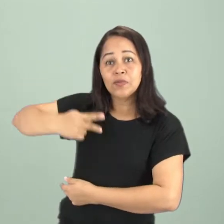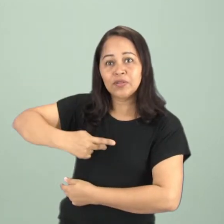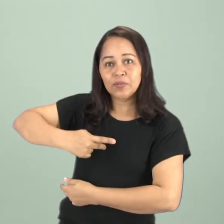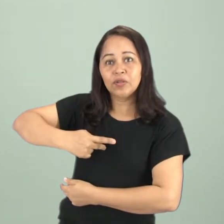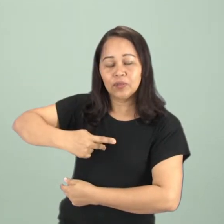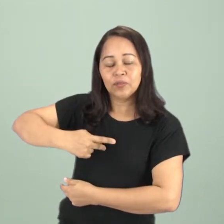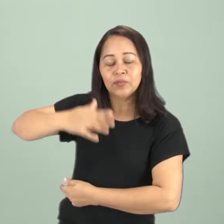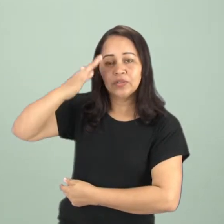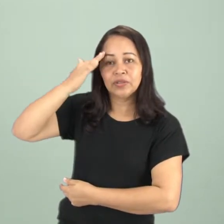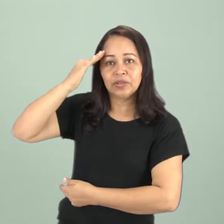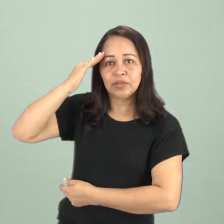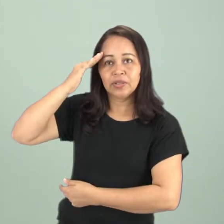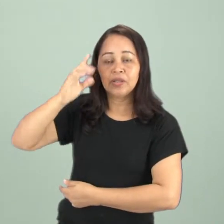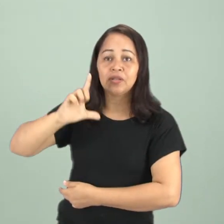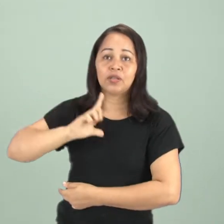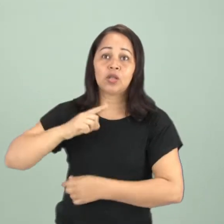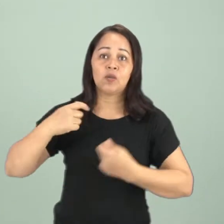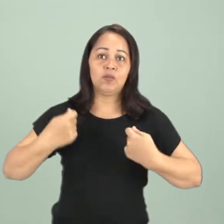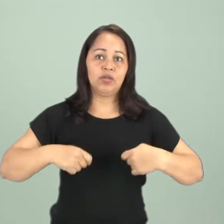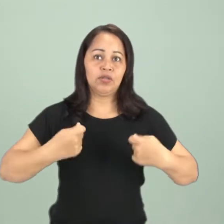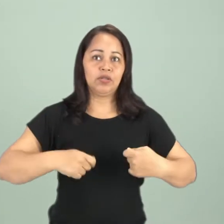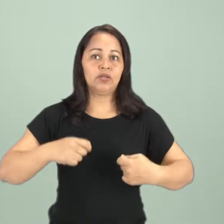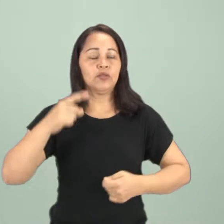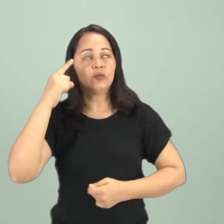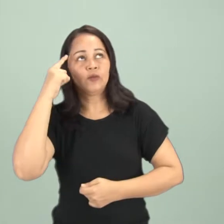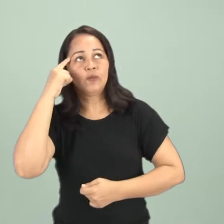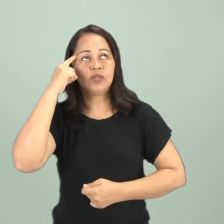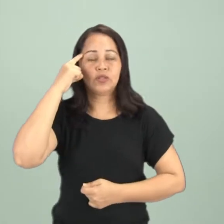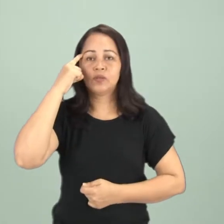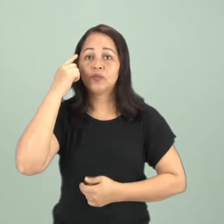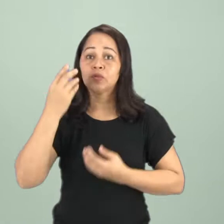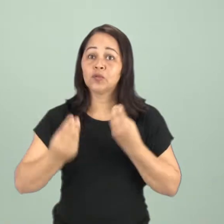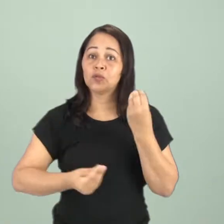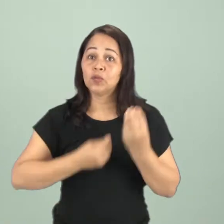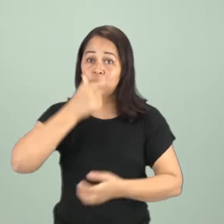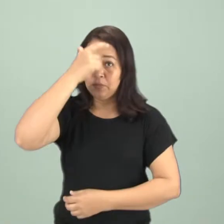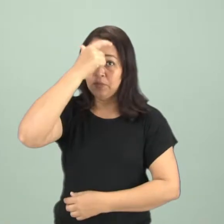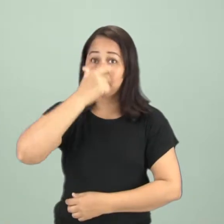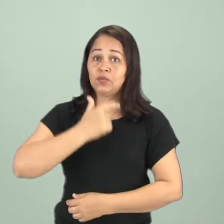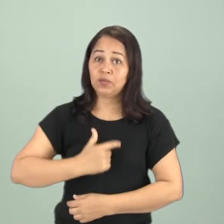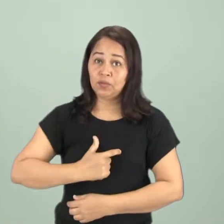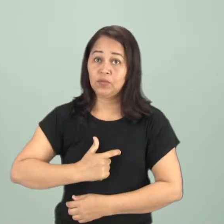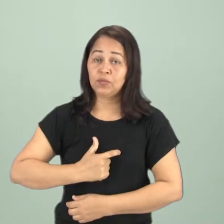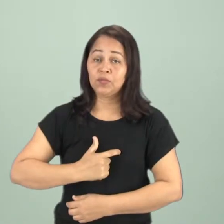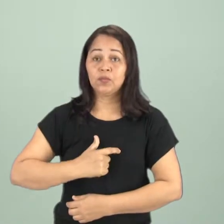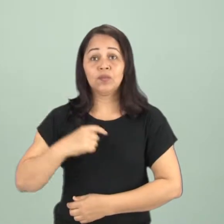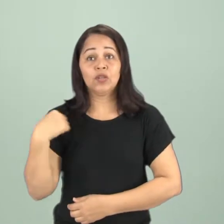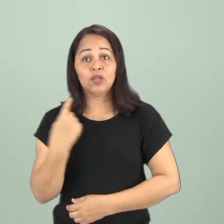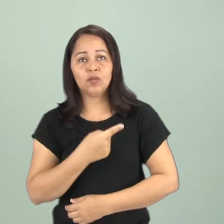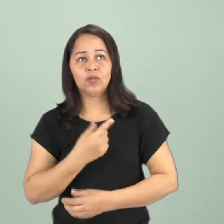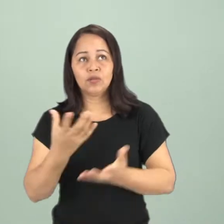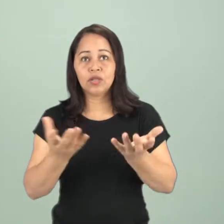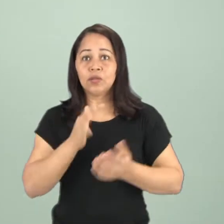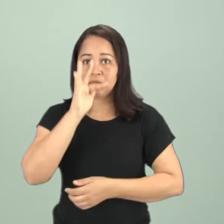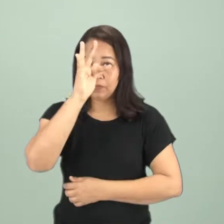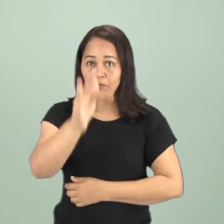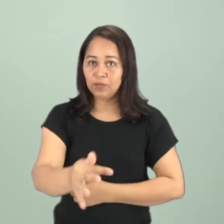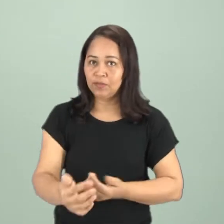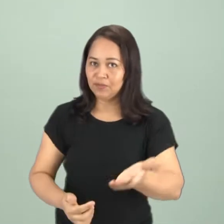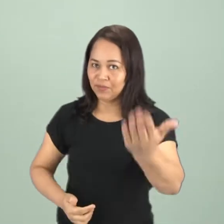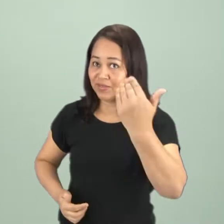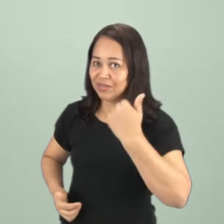ser sólido e em cima daquilo que nós pensamos que somos e aquilo que nós pensamos que queremos para o futuro. Vamos